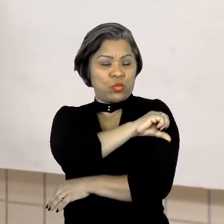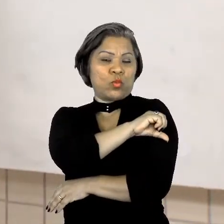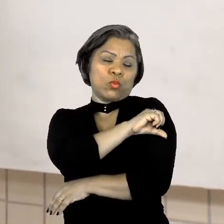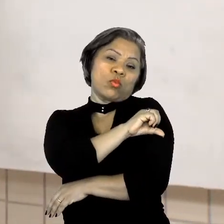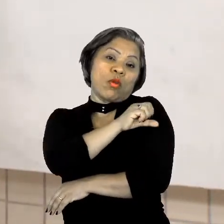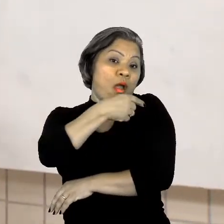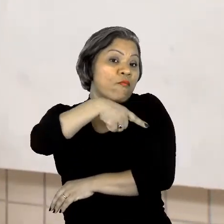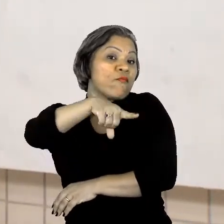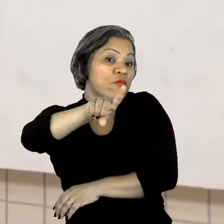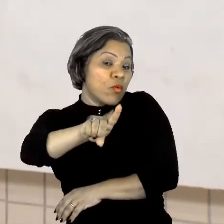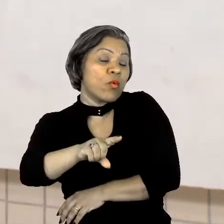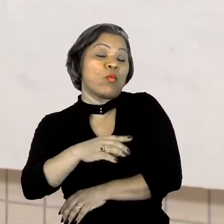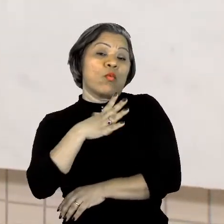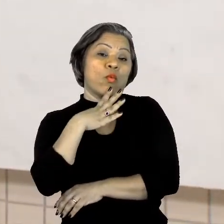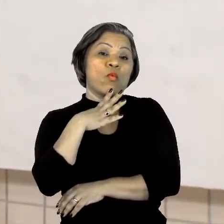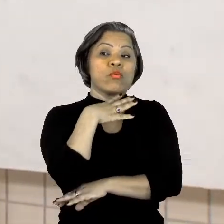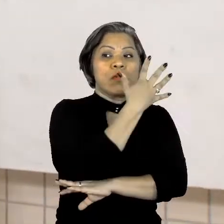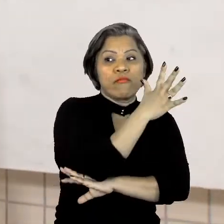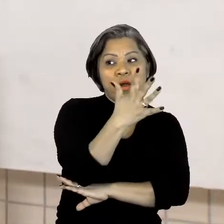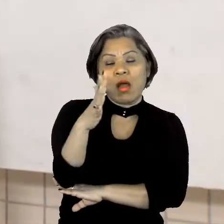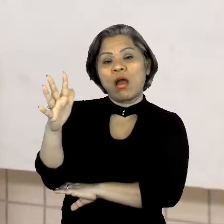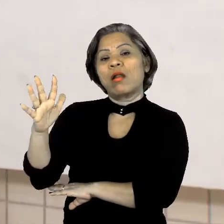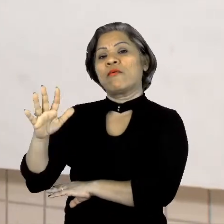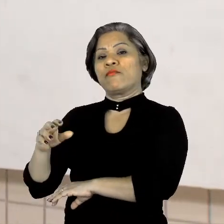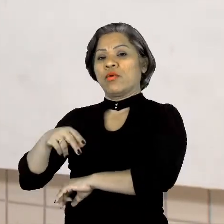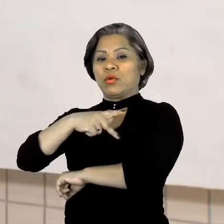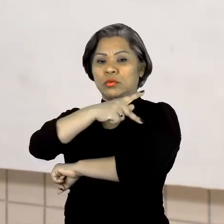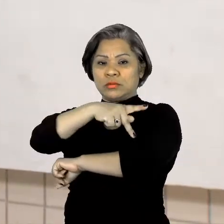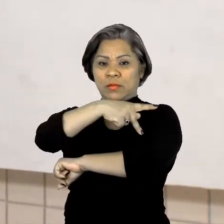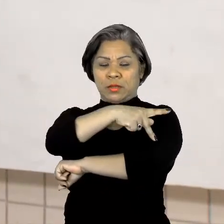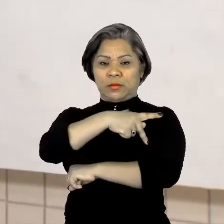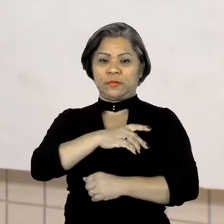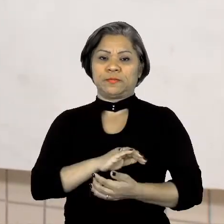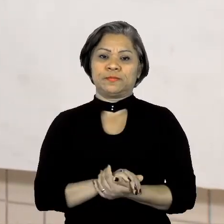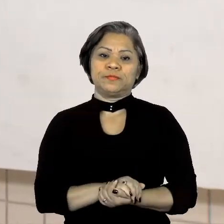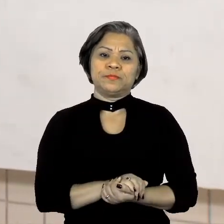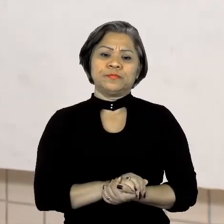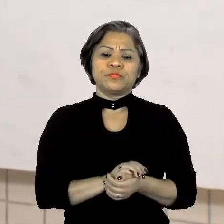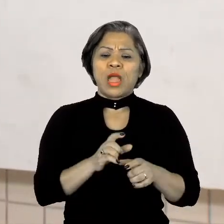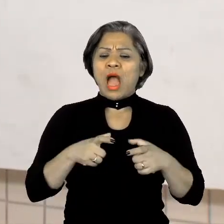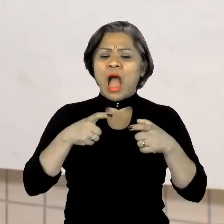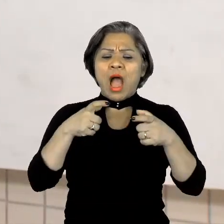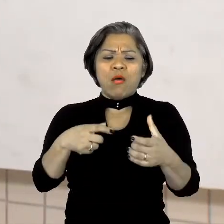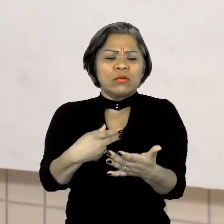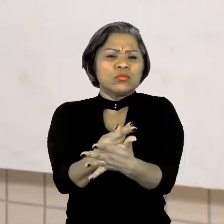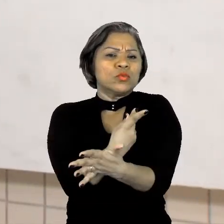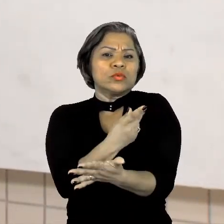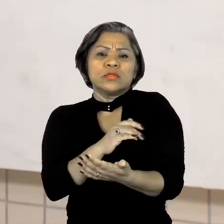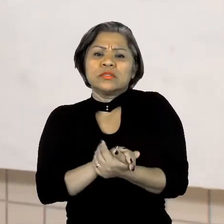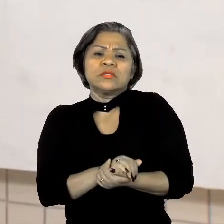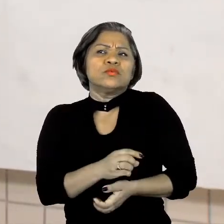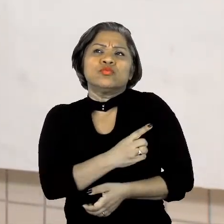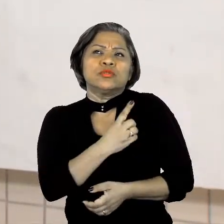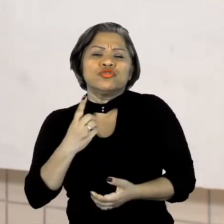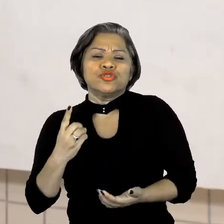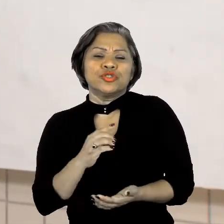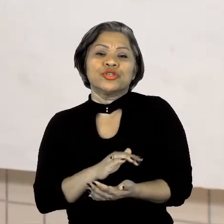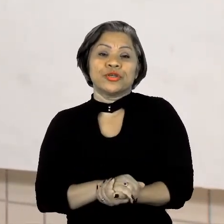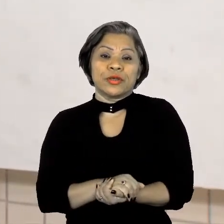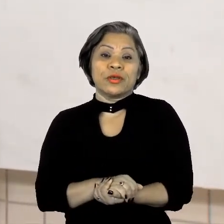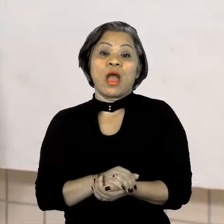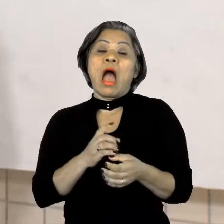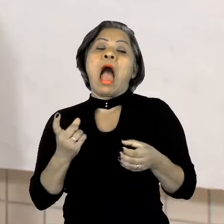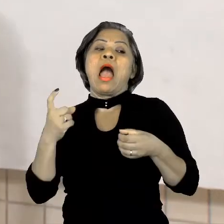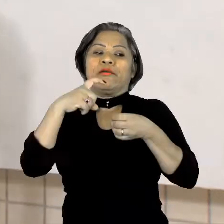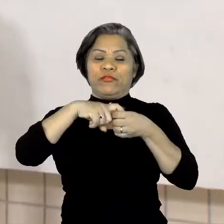fauna e a flora desse zoológico, tá? Quando e onde aconteceu esse passeio? Qual foi o dia? Você deve voltar